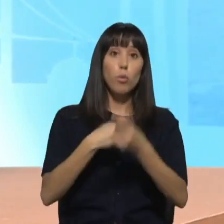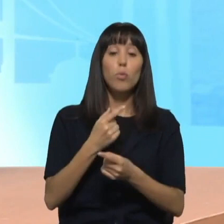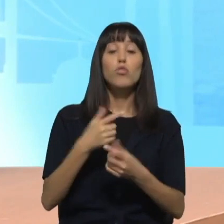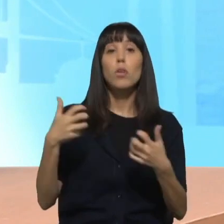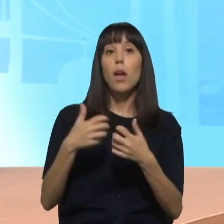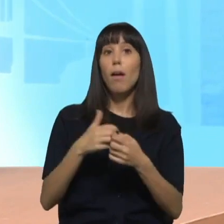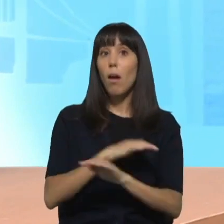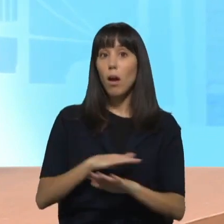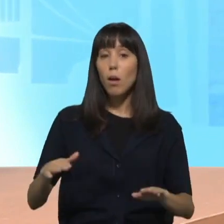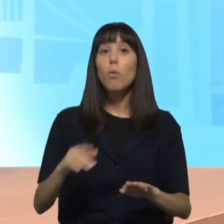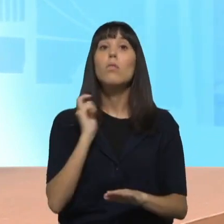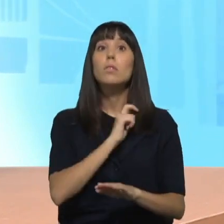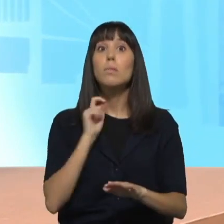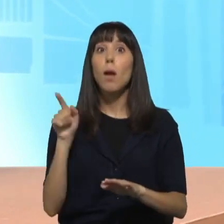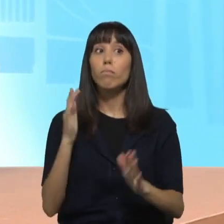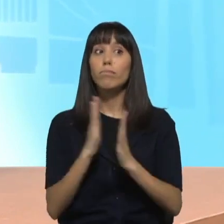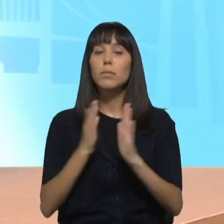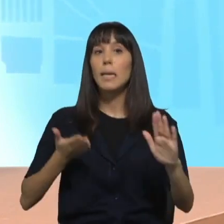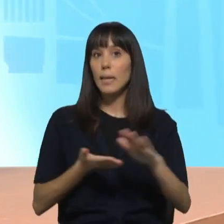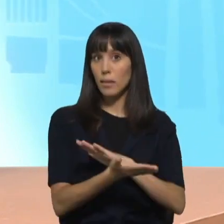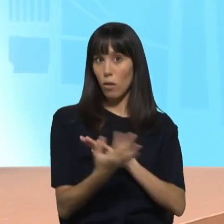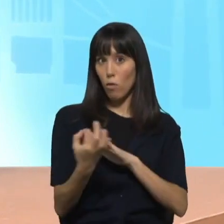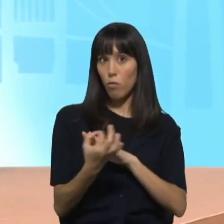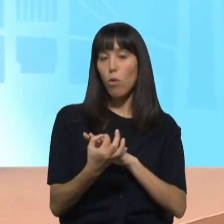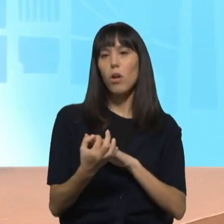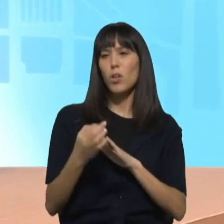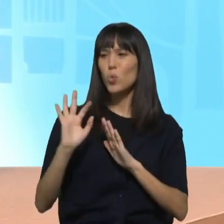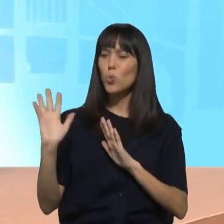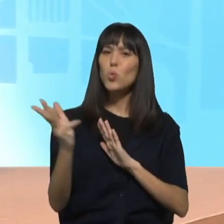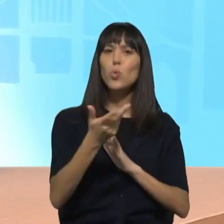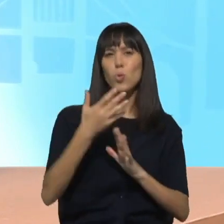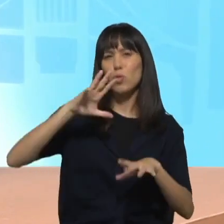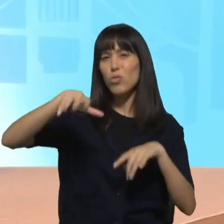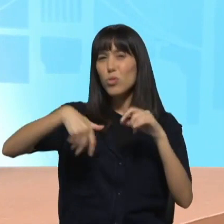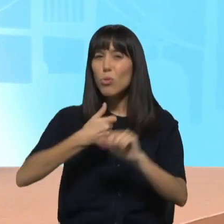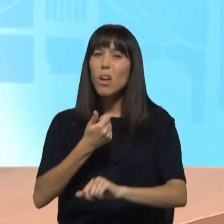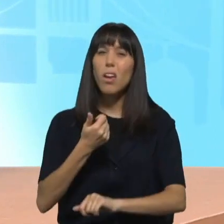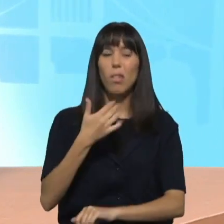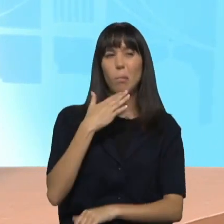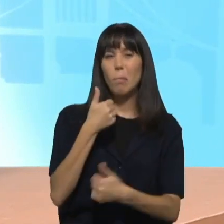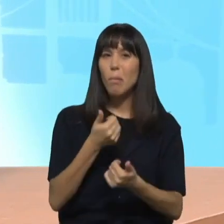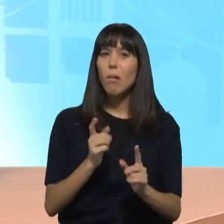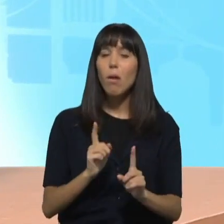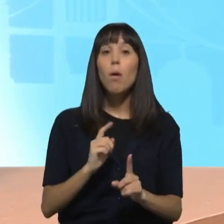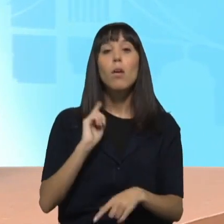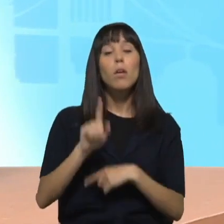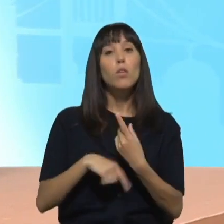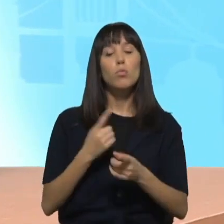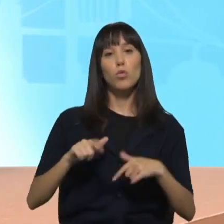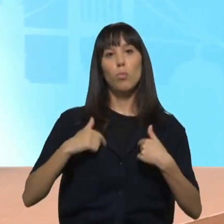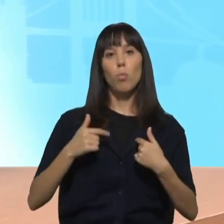guerra, ainda com o meio destruído, tudo, e, portanto, forma-se, é